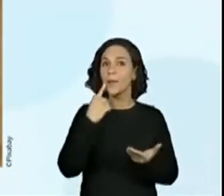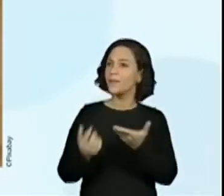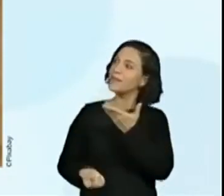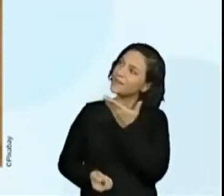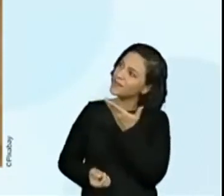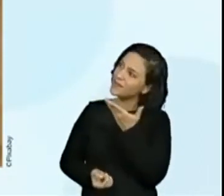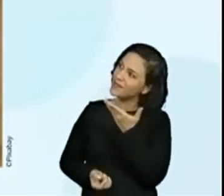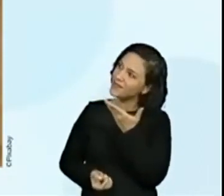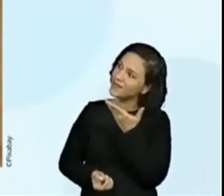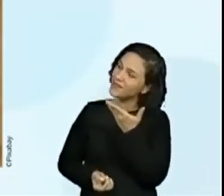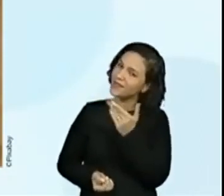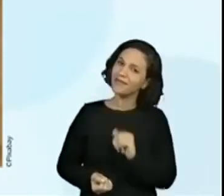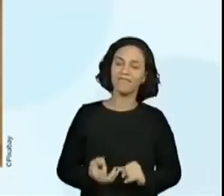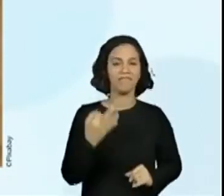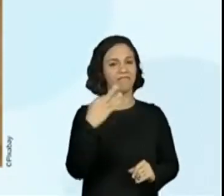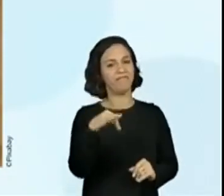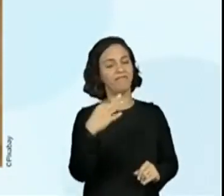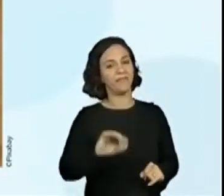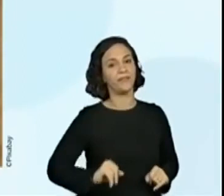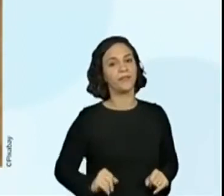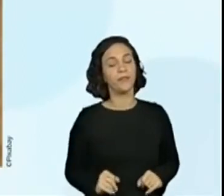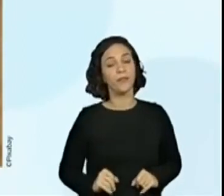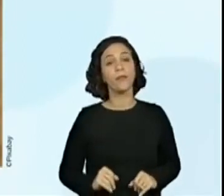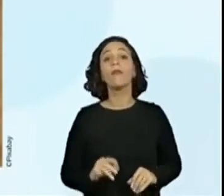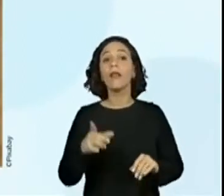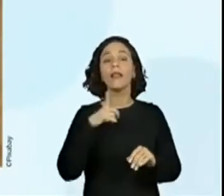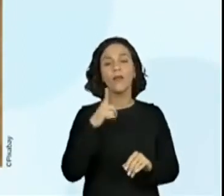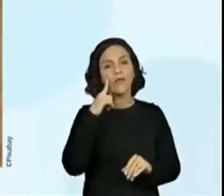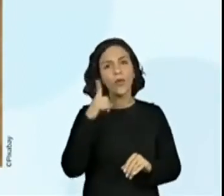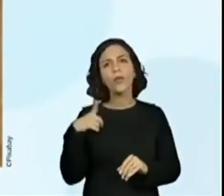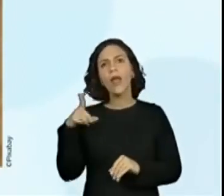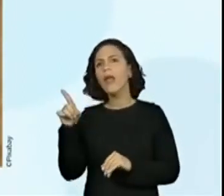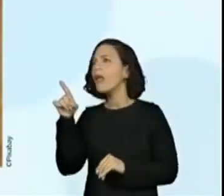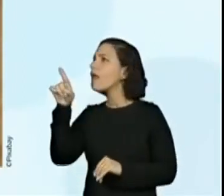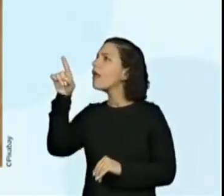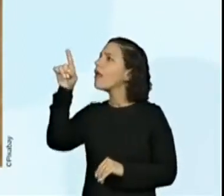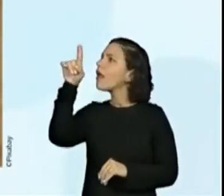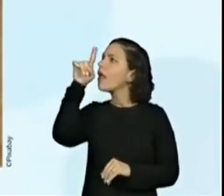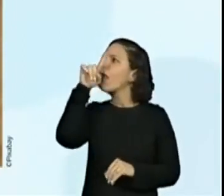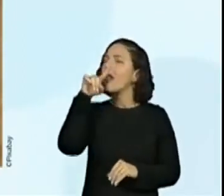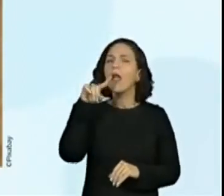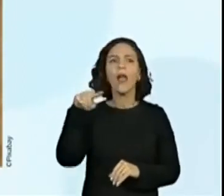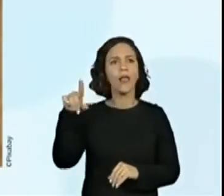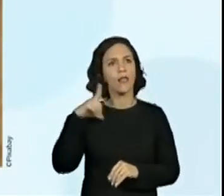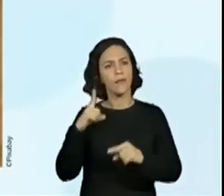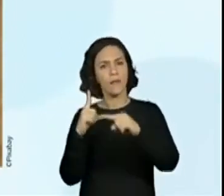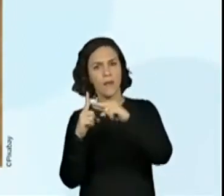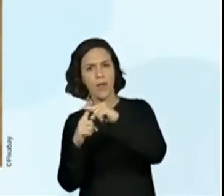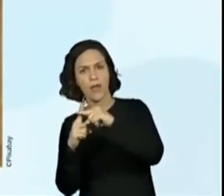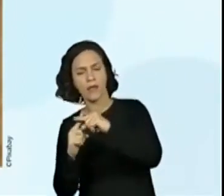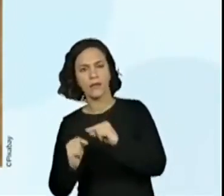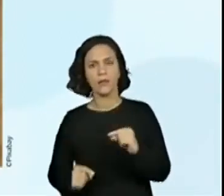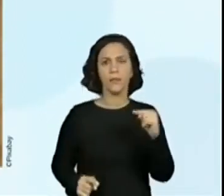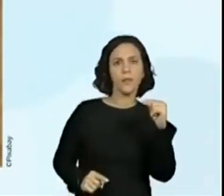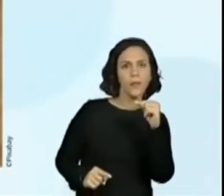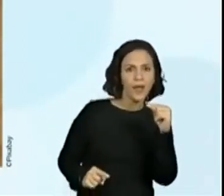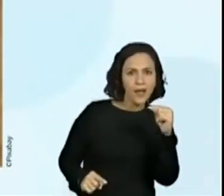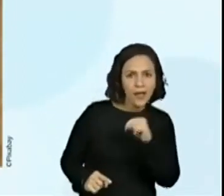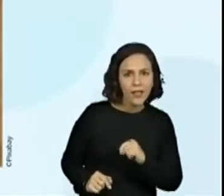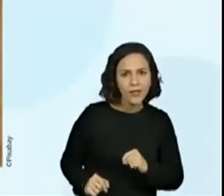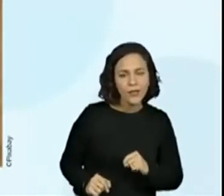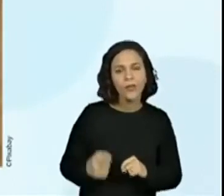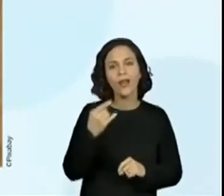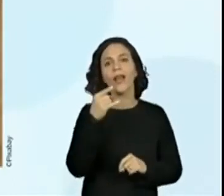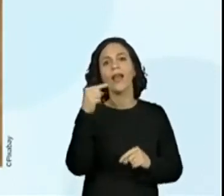Olha só, muito bem. E temos algumas operações aí, temos alguns sinais matemáticos, temos o sinal